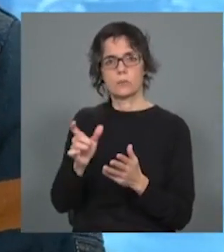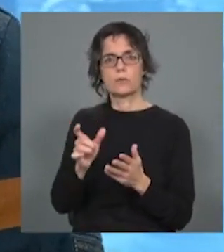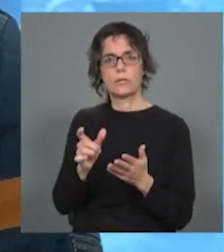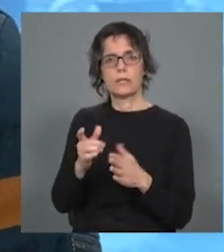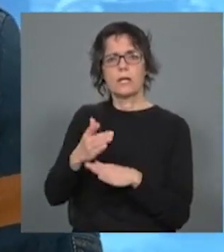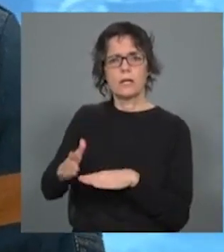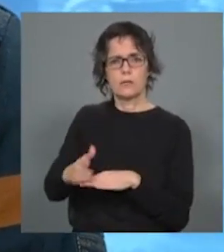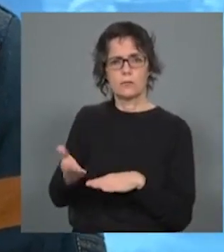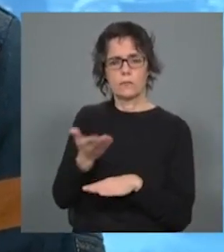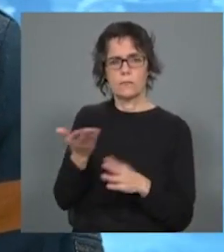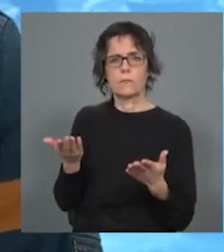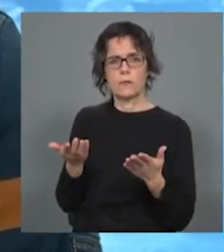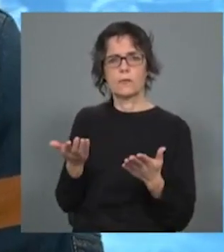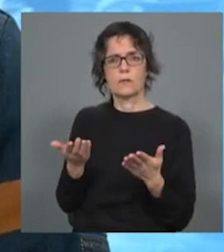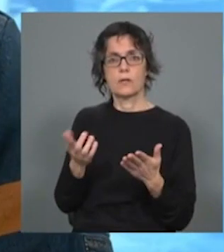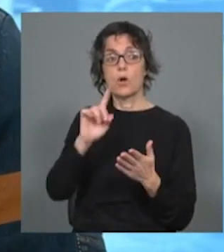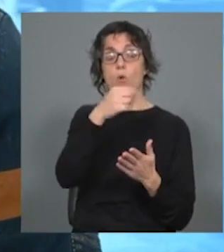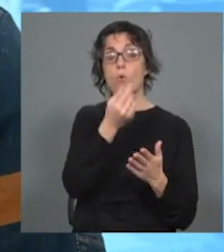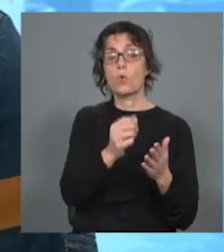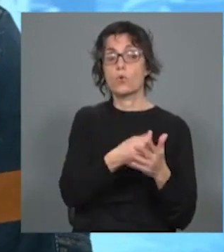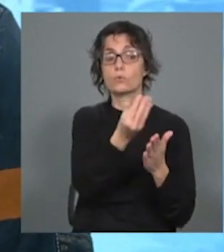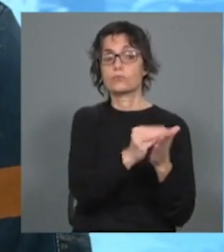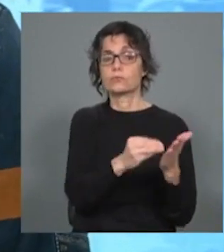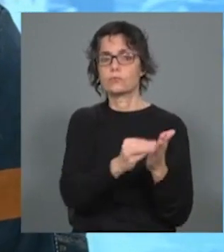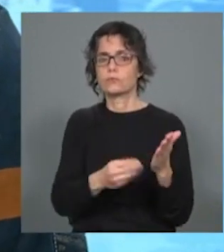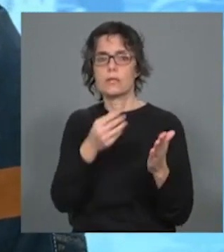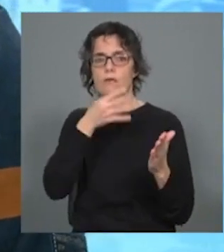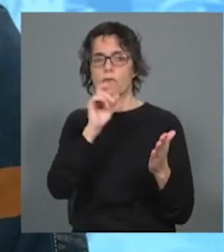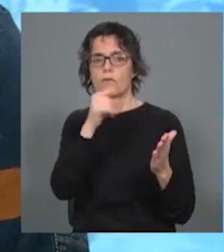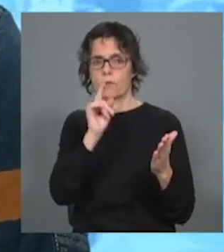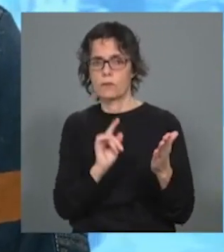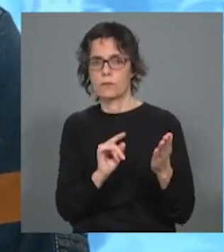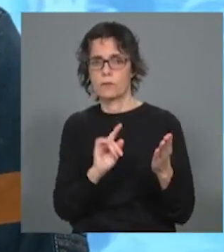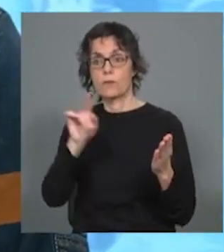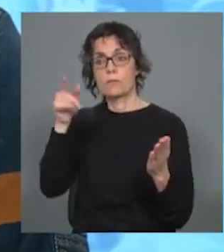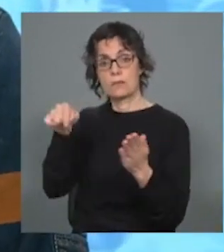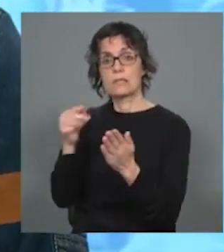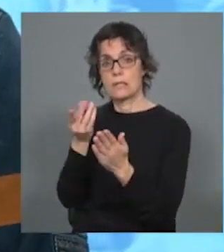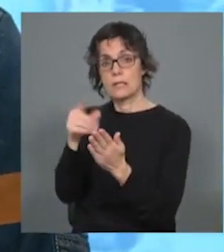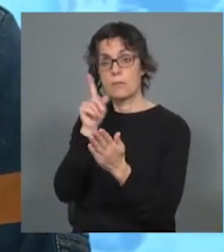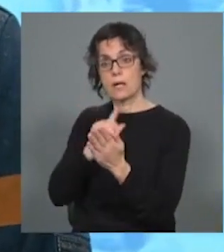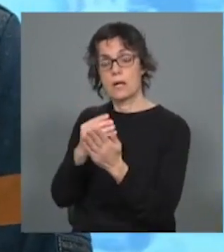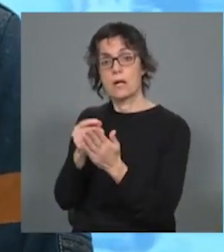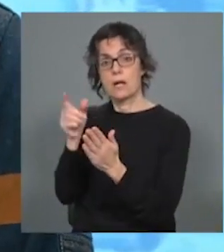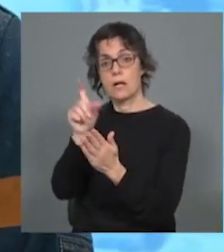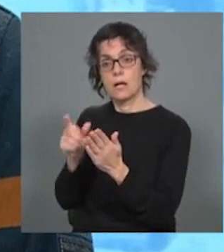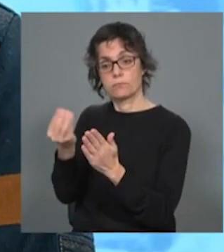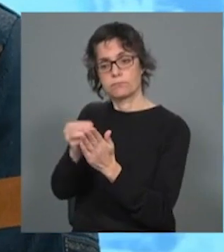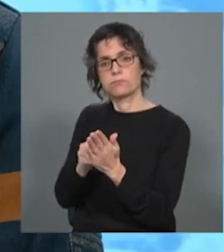encontramos em mais nenhum evangelista. E este encontro com estas pessoas marginalizadas